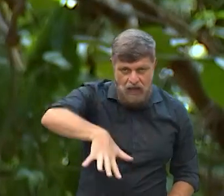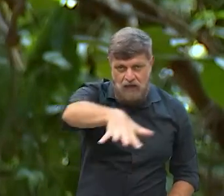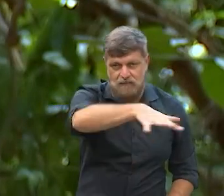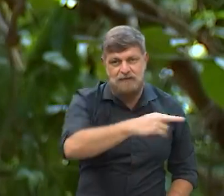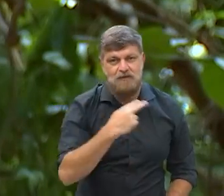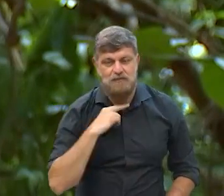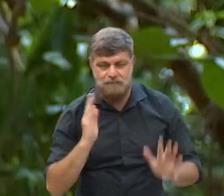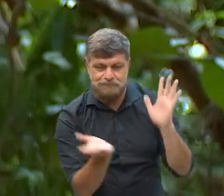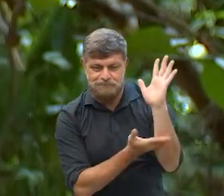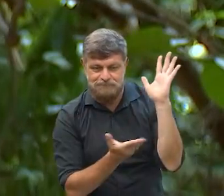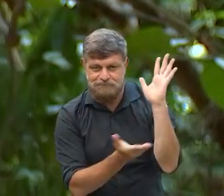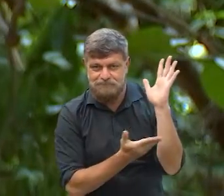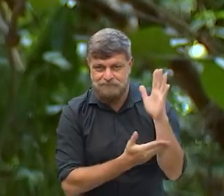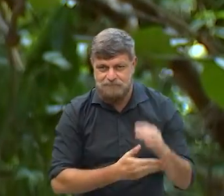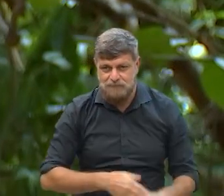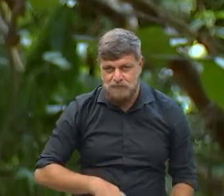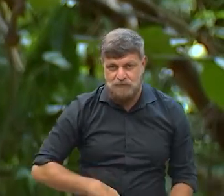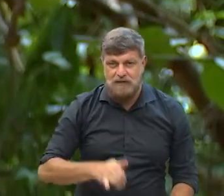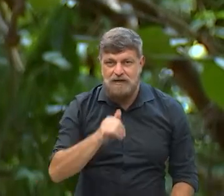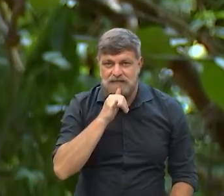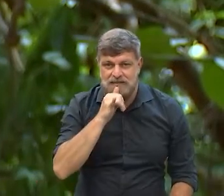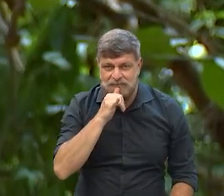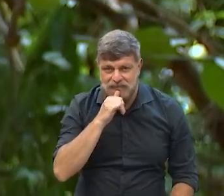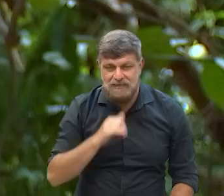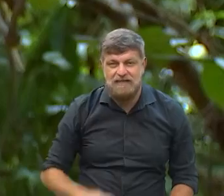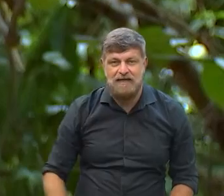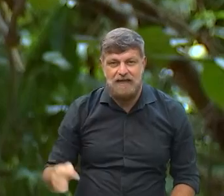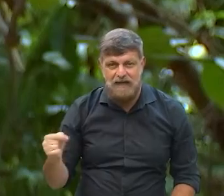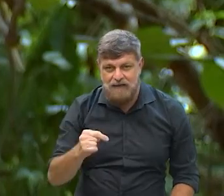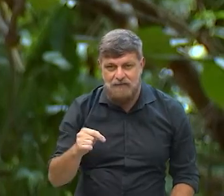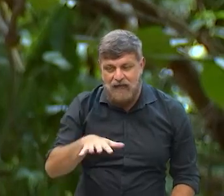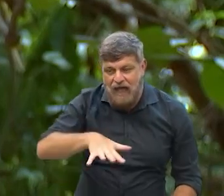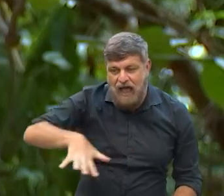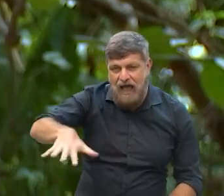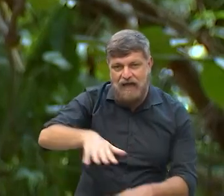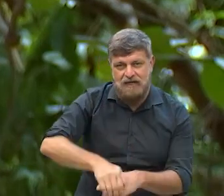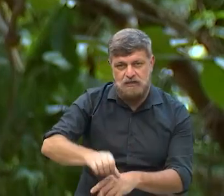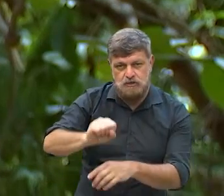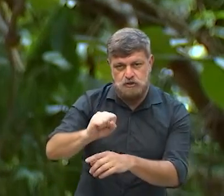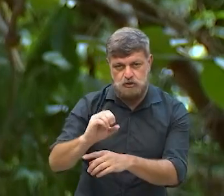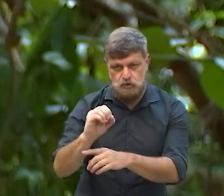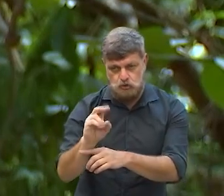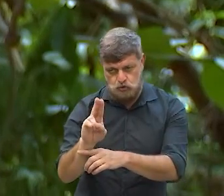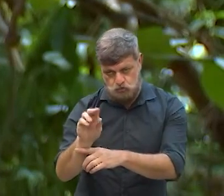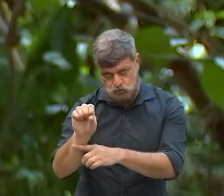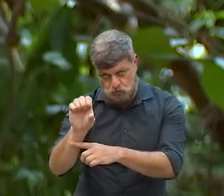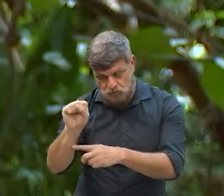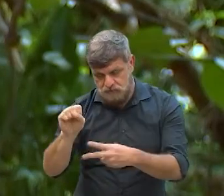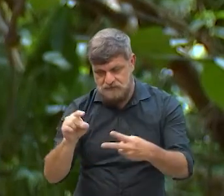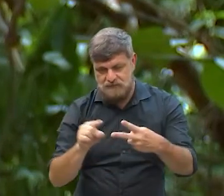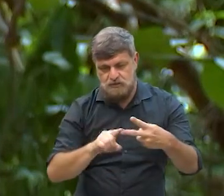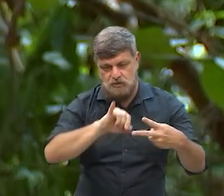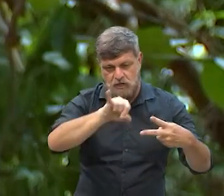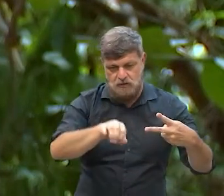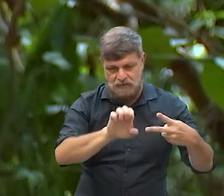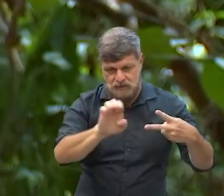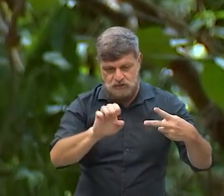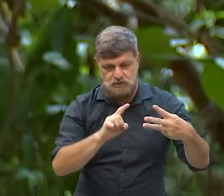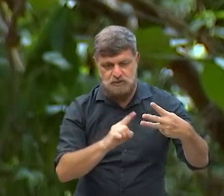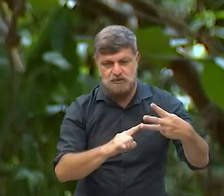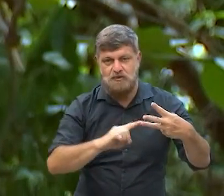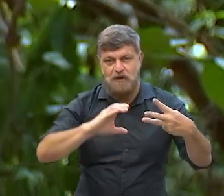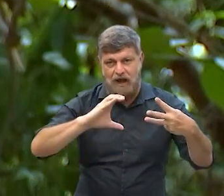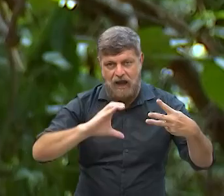Então a mais emblemática aqui na nossa cidade é a APA de Campinas, que é a área de Souza, Joaquim Egídio, do Carlos Gomes, Gargantilha, que